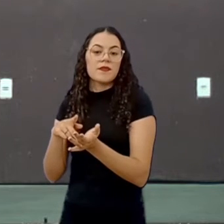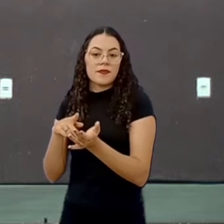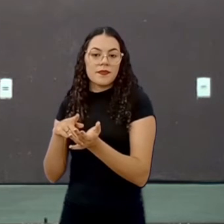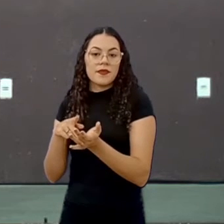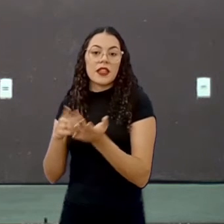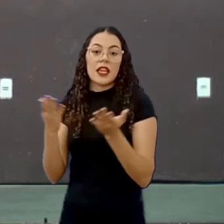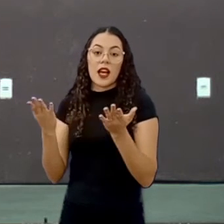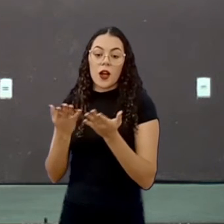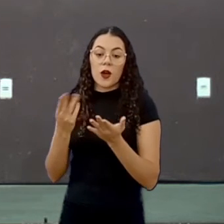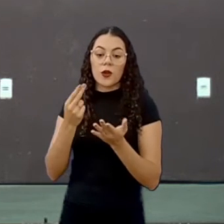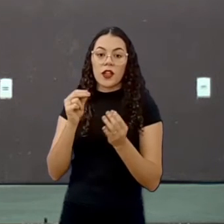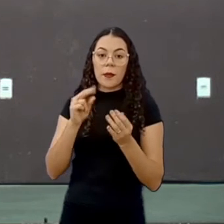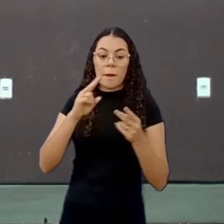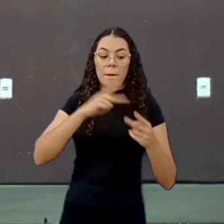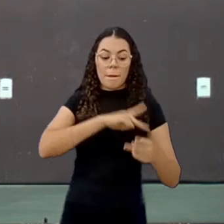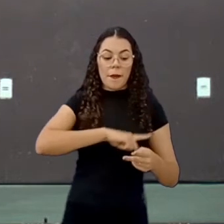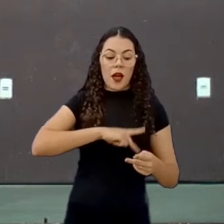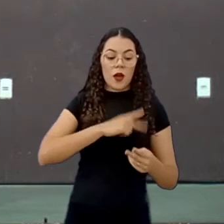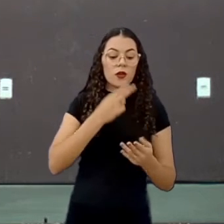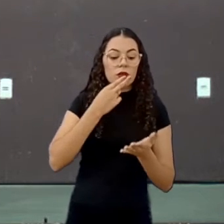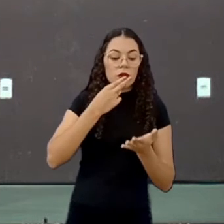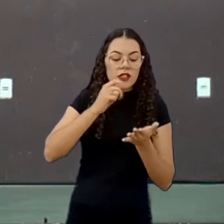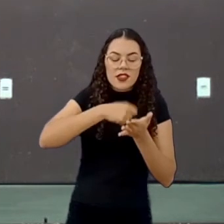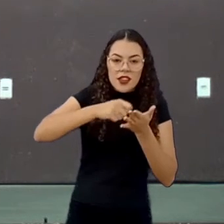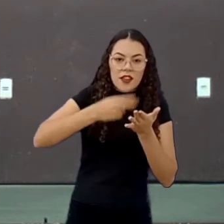mensagem diretamente do apóstolo de Cristo Jesus.